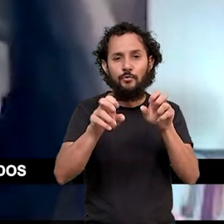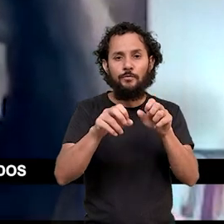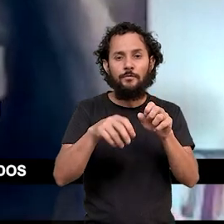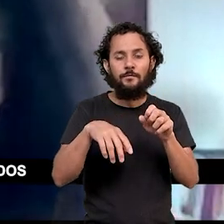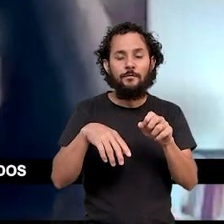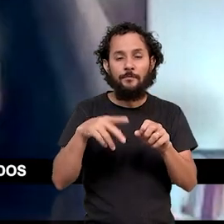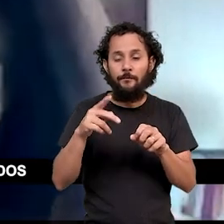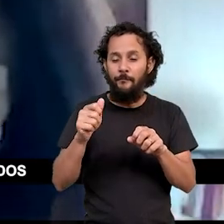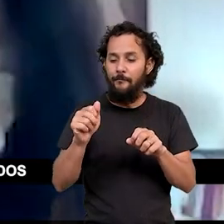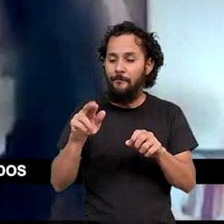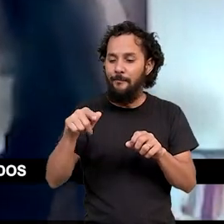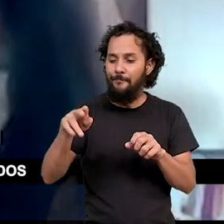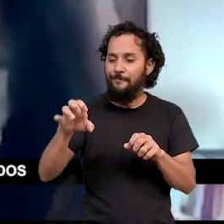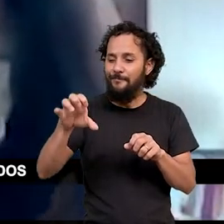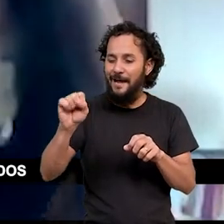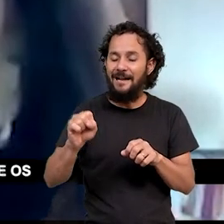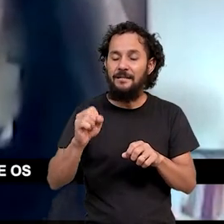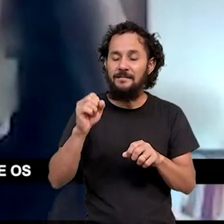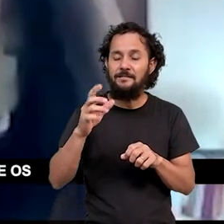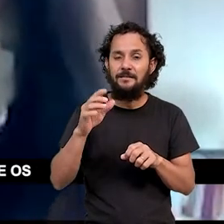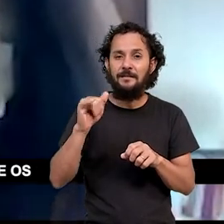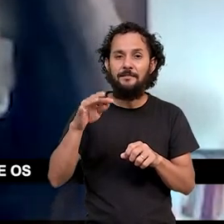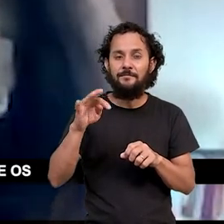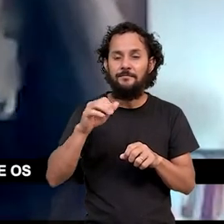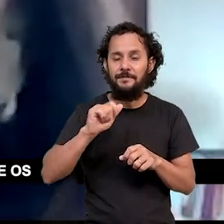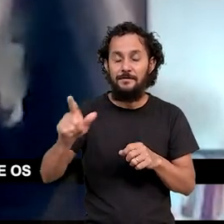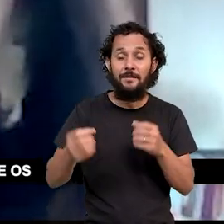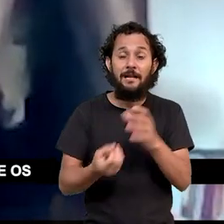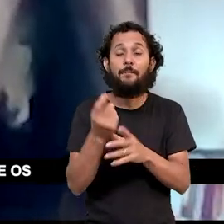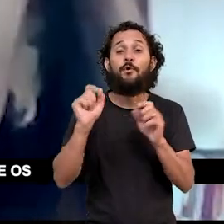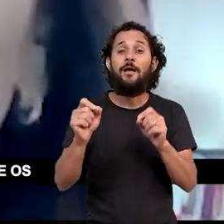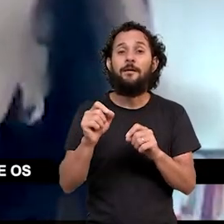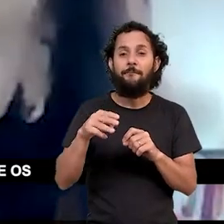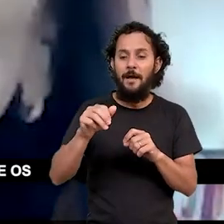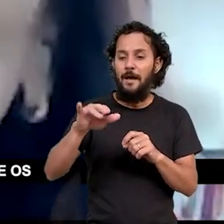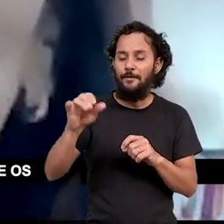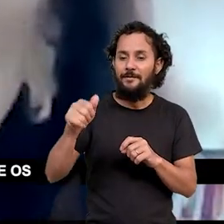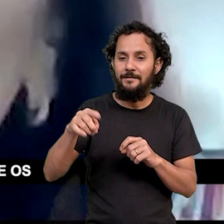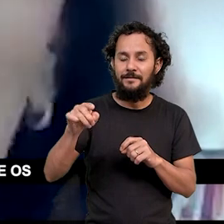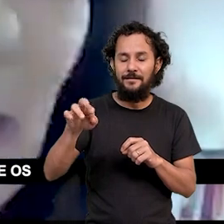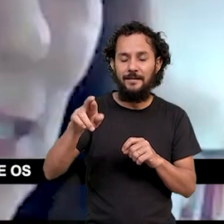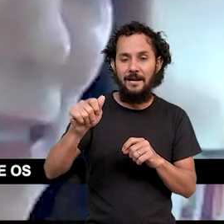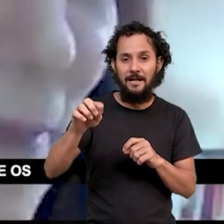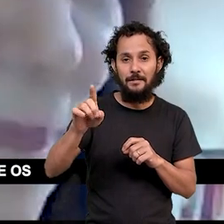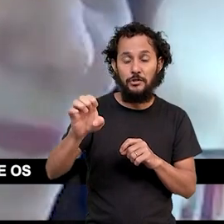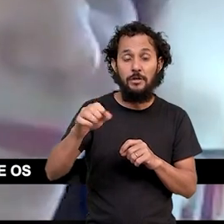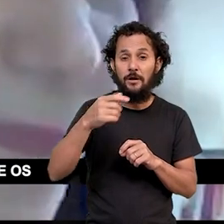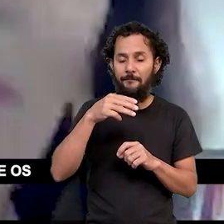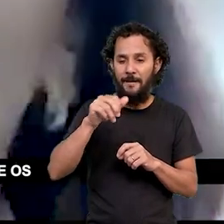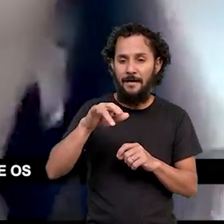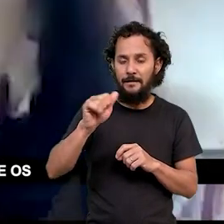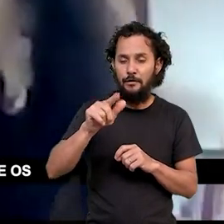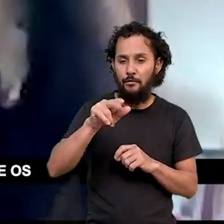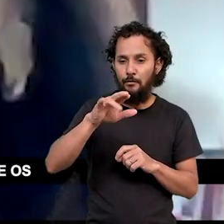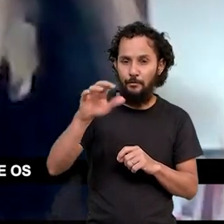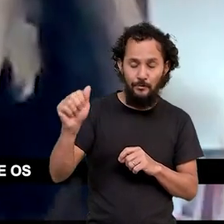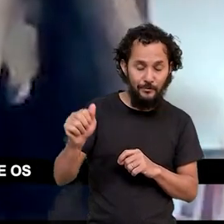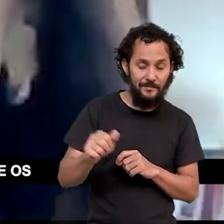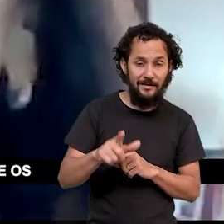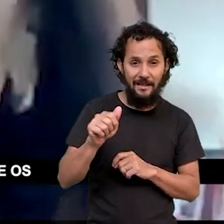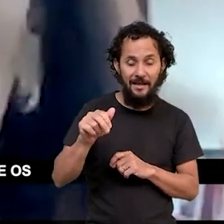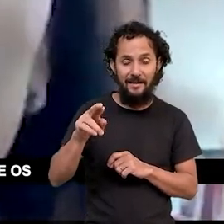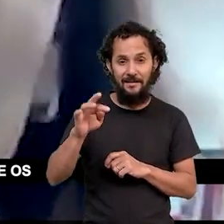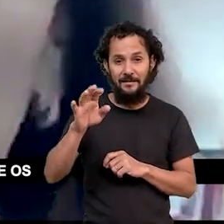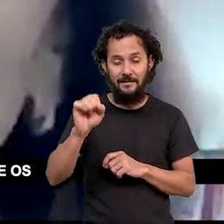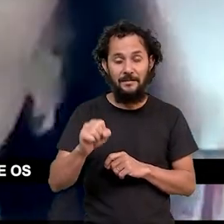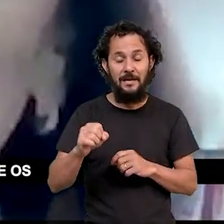dos parques infantis criados pelo Mário de Andrade. A professora Ana Lúcia Goulart de